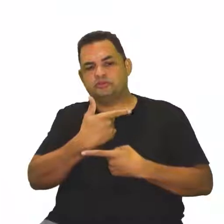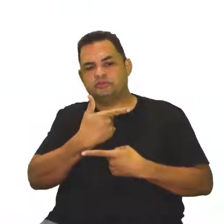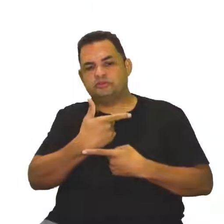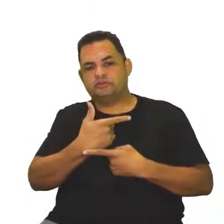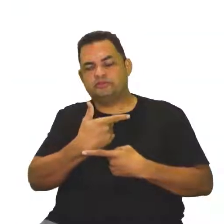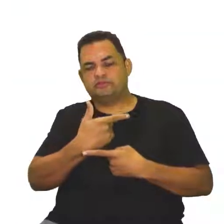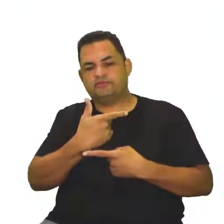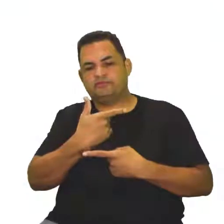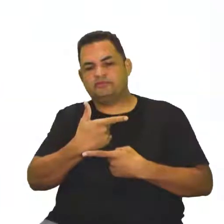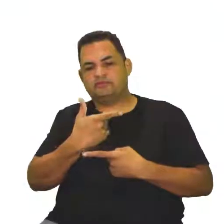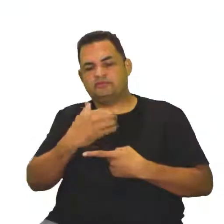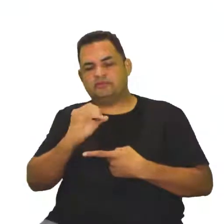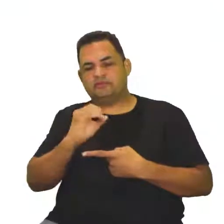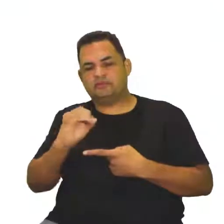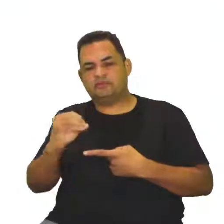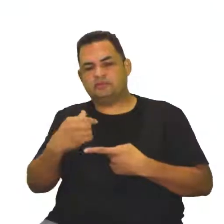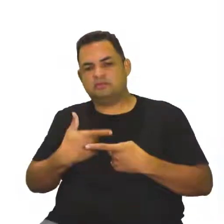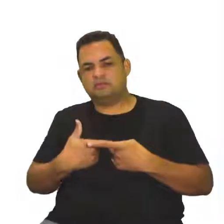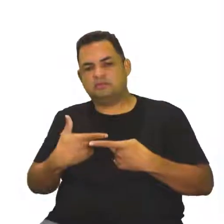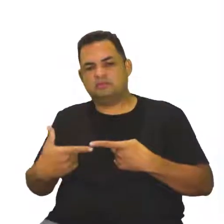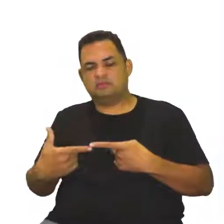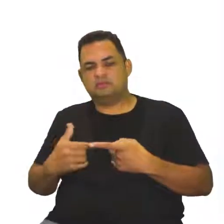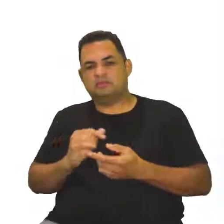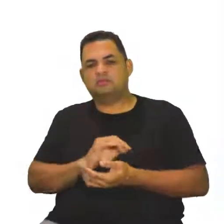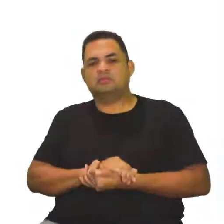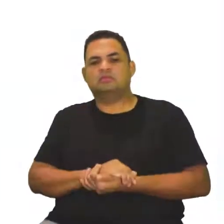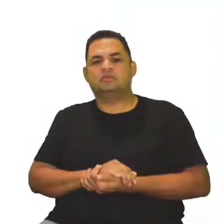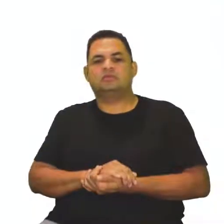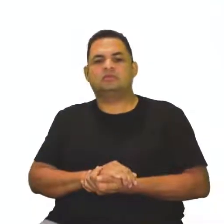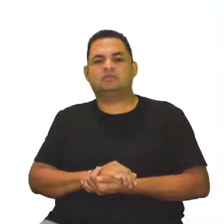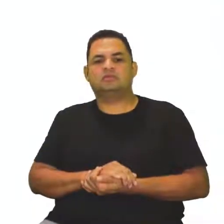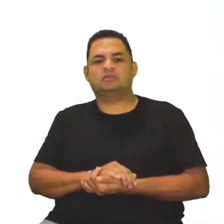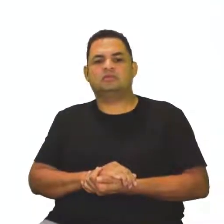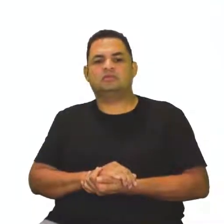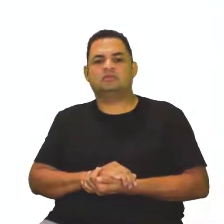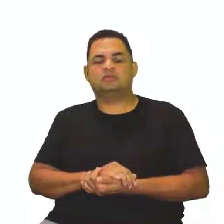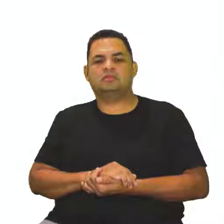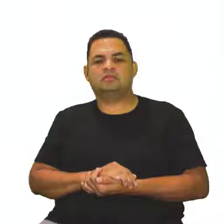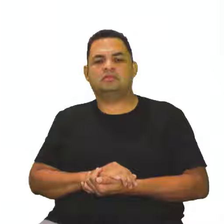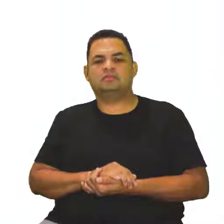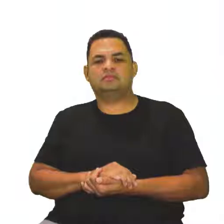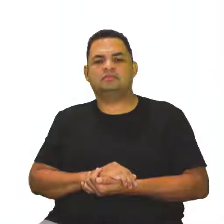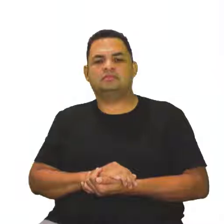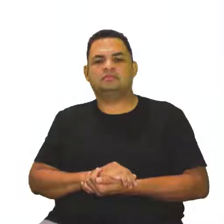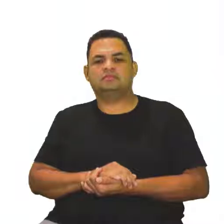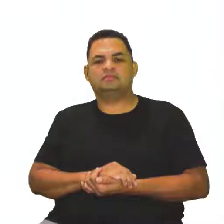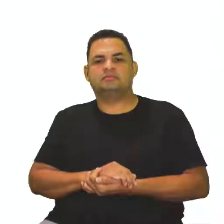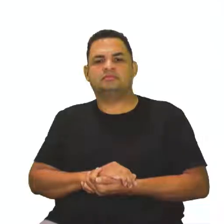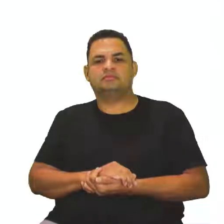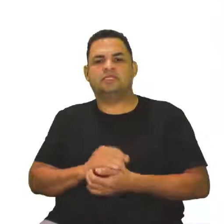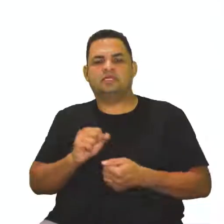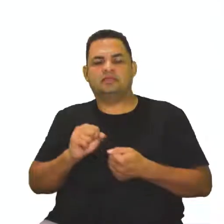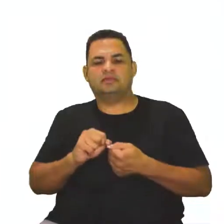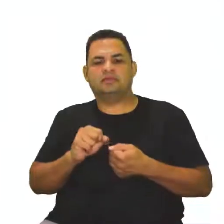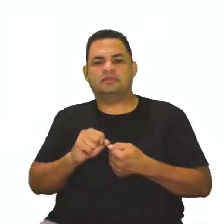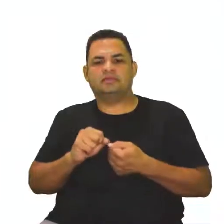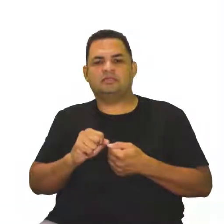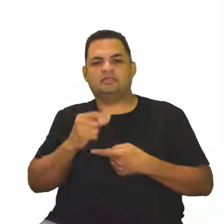Dividindo, né? Dividindo aqui, olha aí. E aqui vem pra cá, como vocês podem ver, que foi feita a